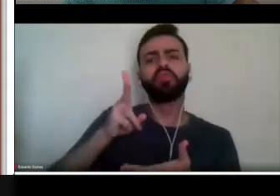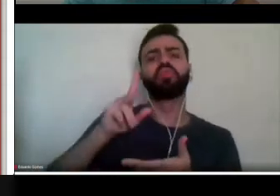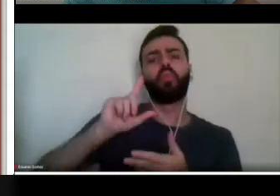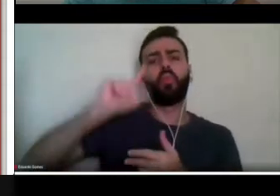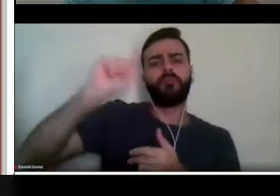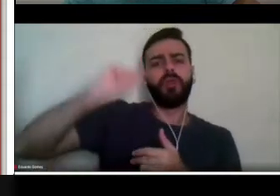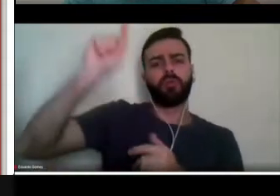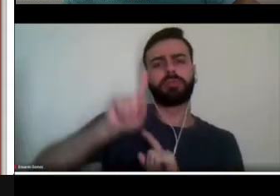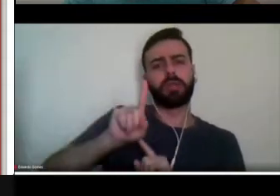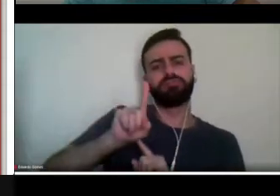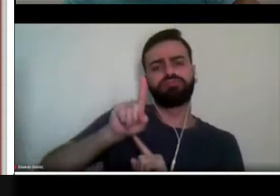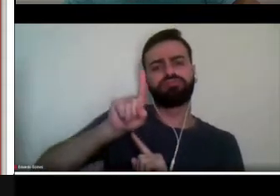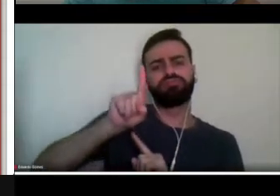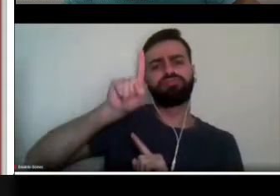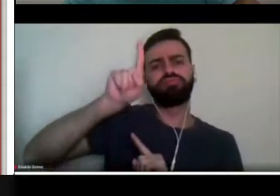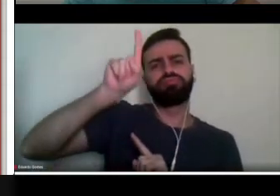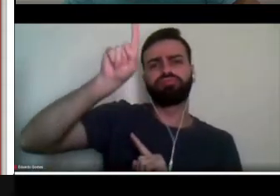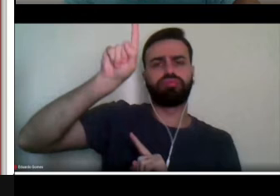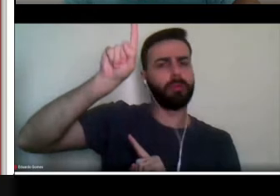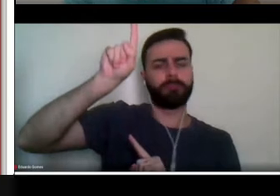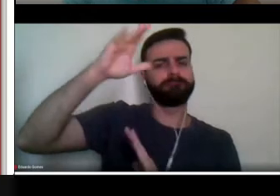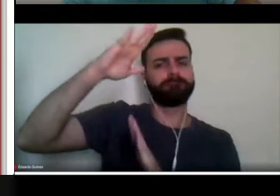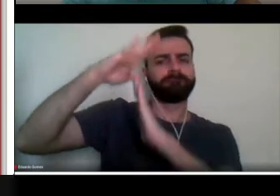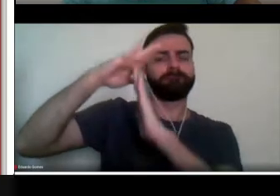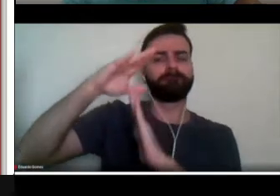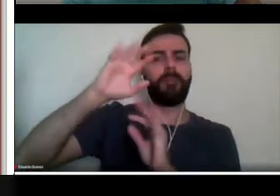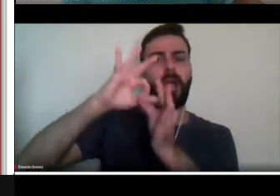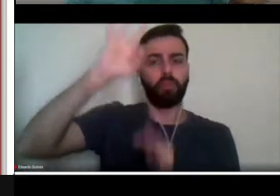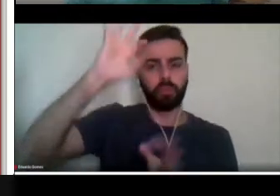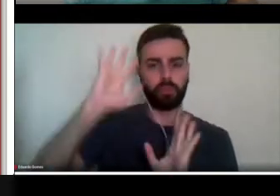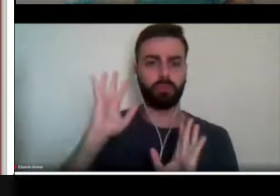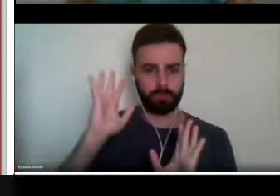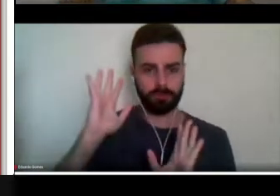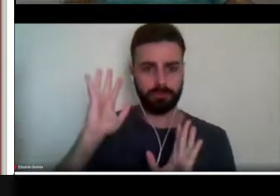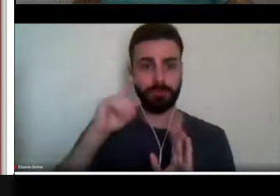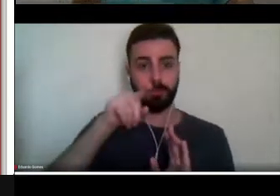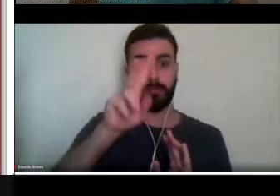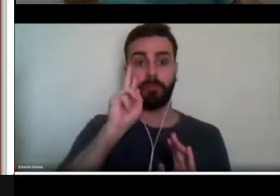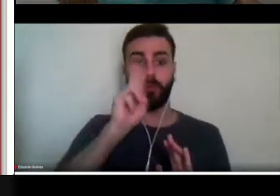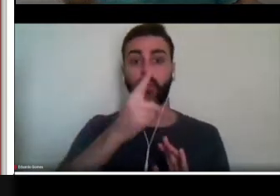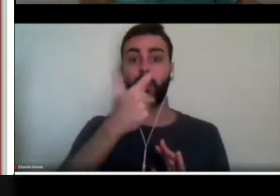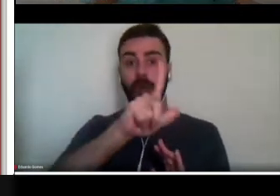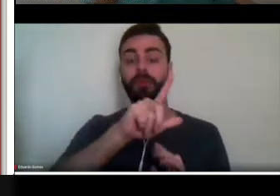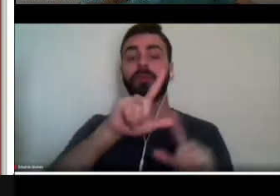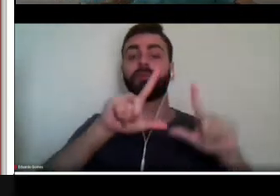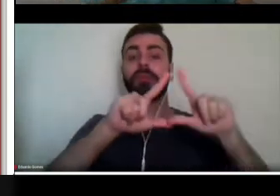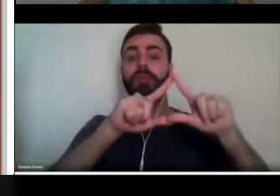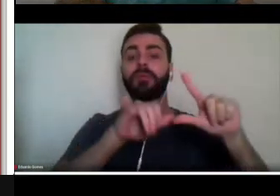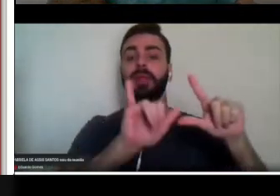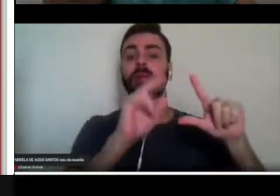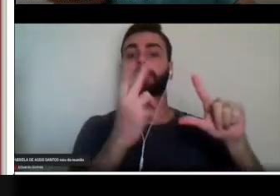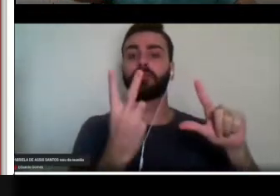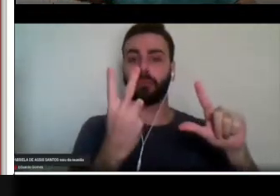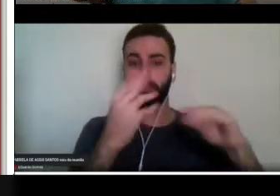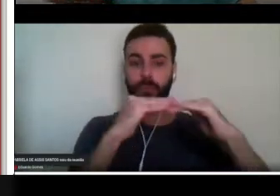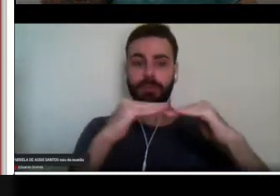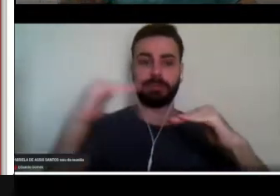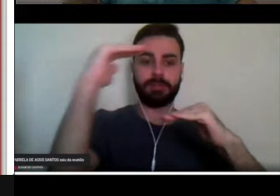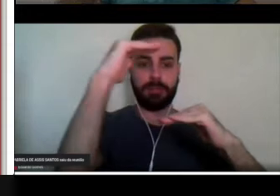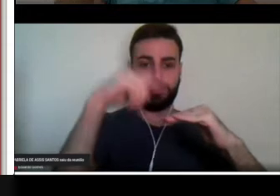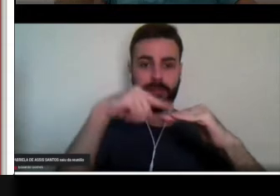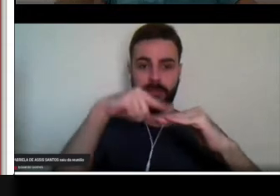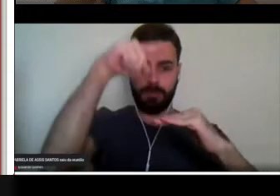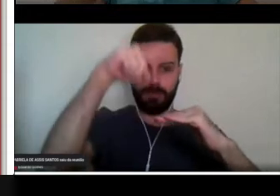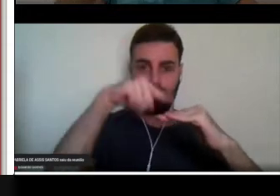E esse aqui é o meu ΔY2, que tem um outro regime, que é de desaceleração. Eu